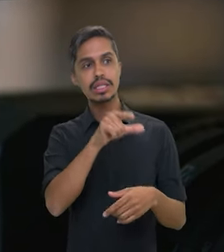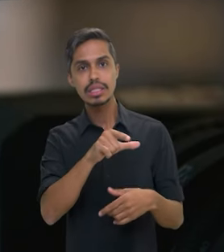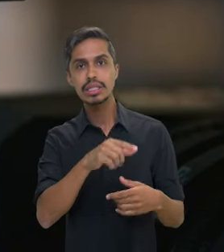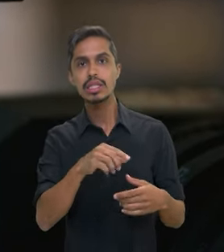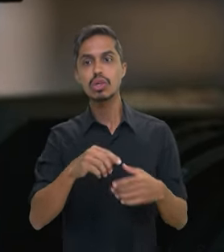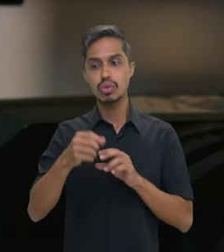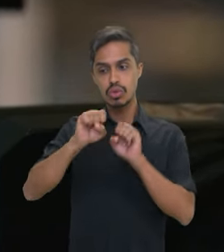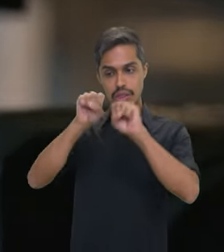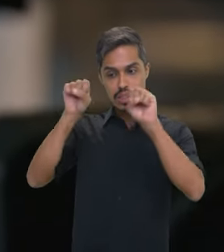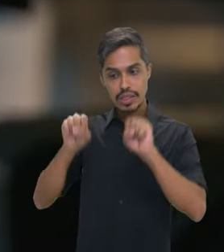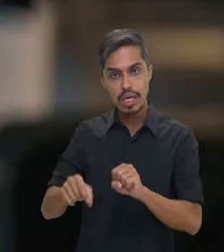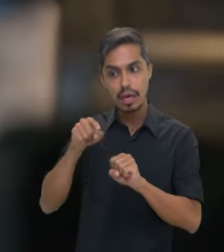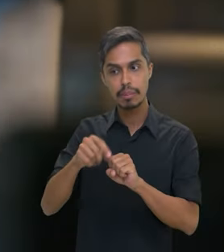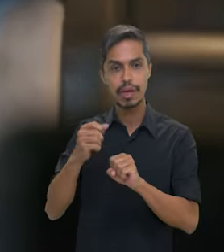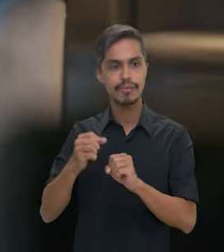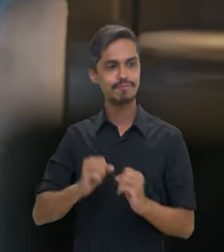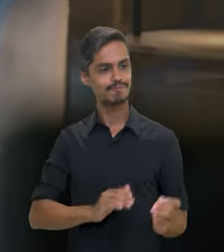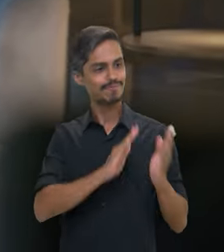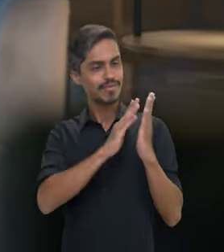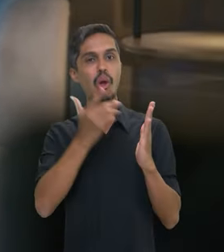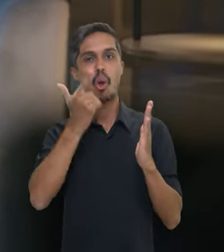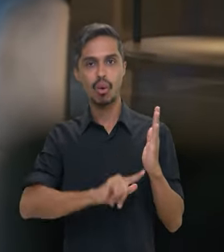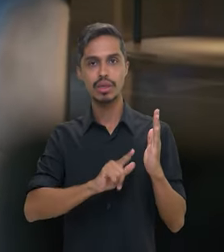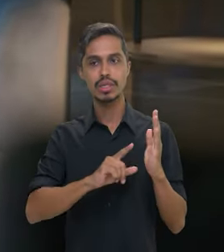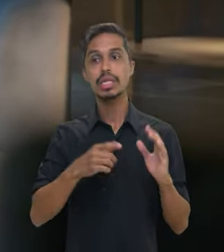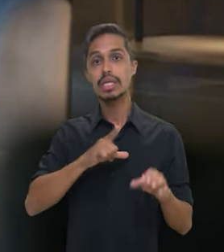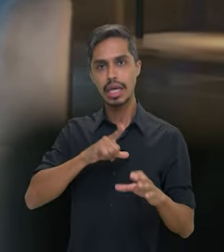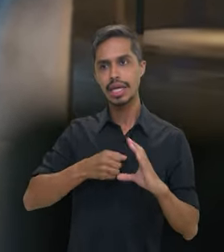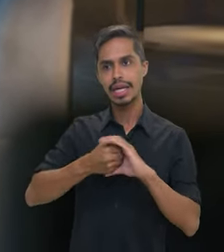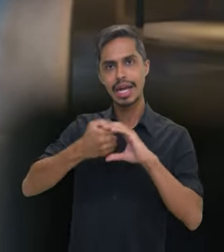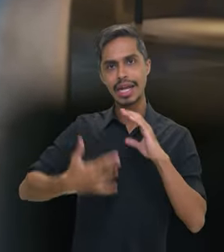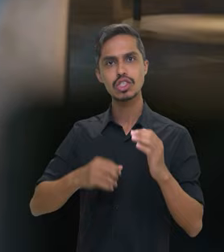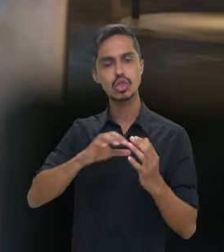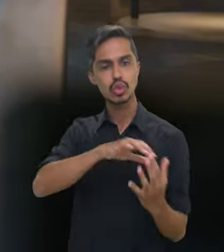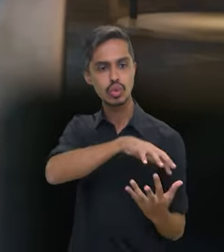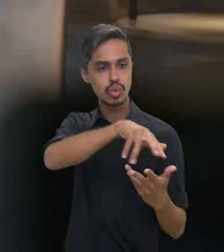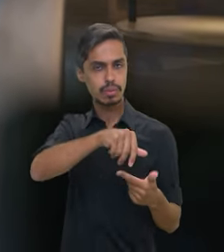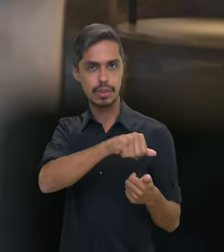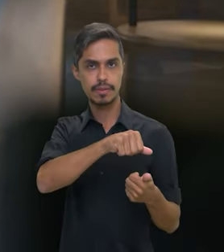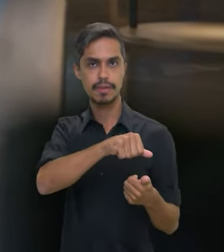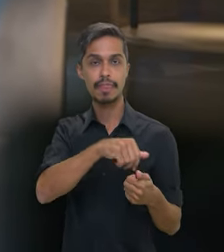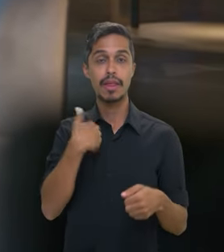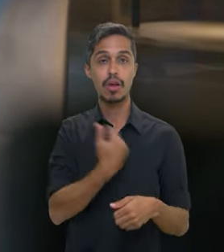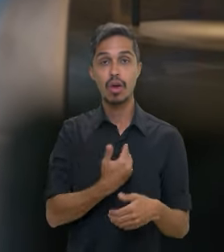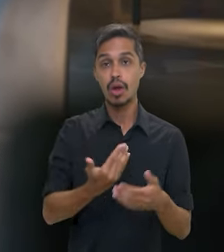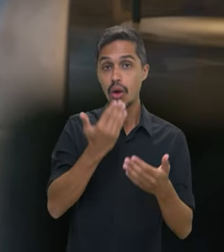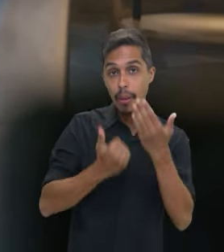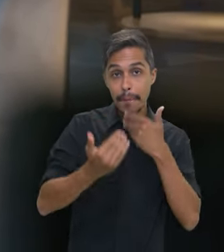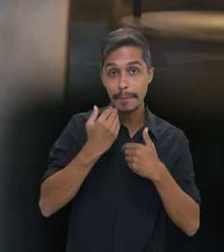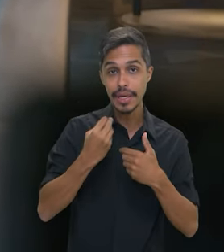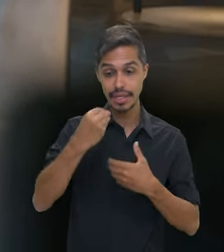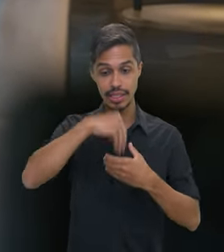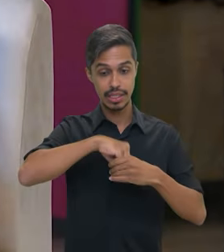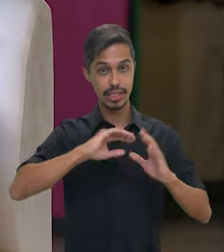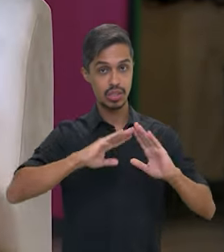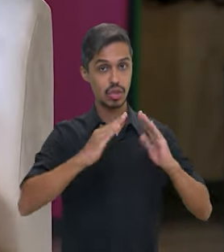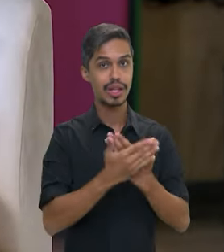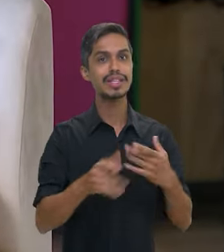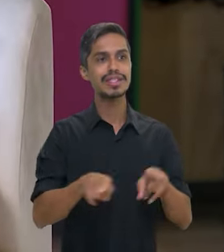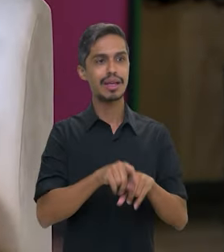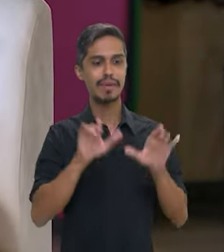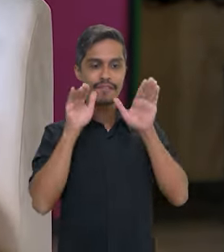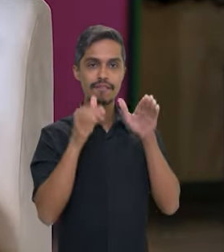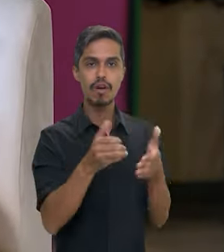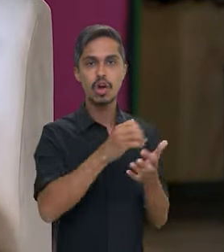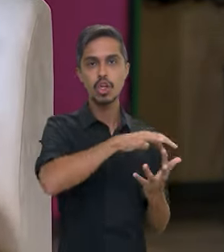suas deficiências, tem suas melhorias a serem empreendidas, mas é um sistema com caráter universalista. A nossa alimentação escolar também